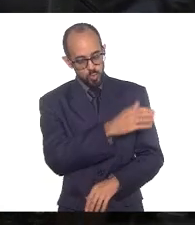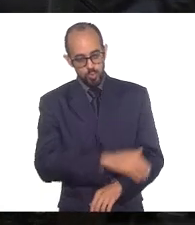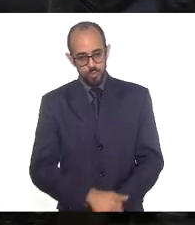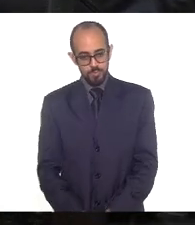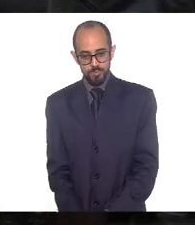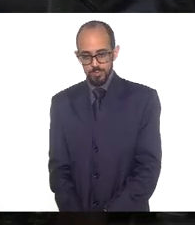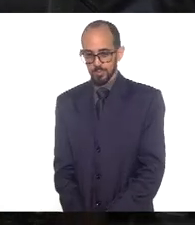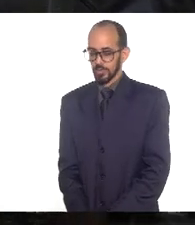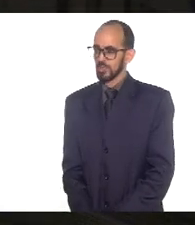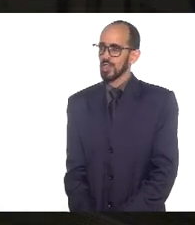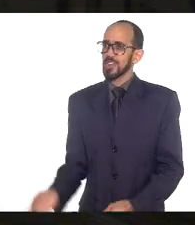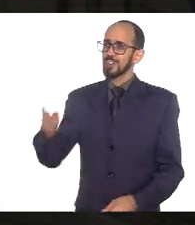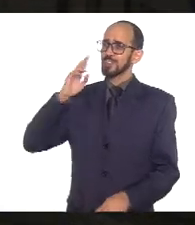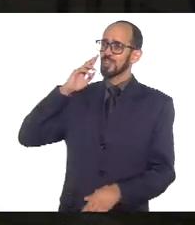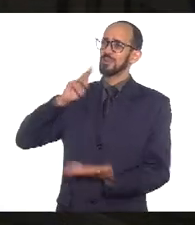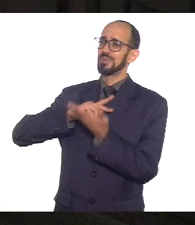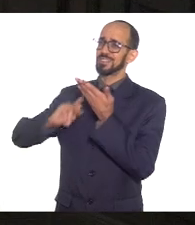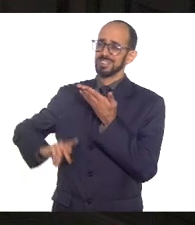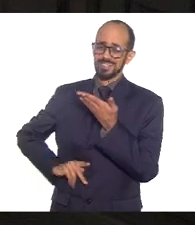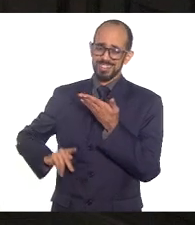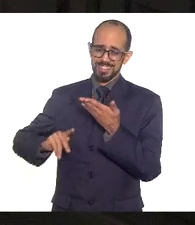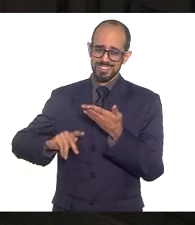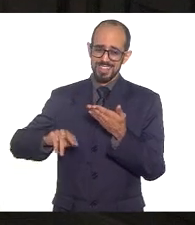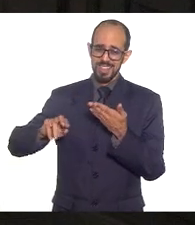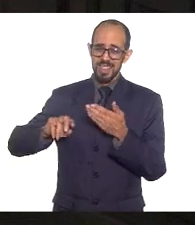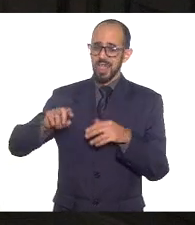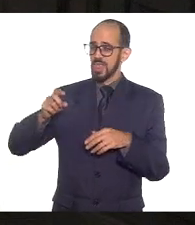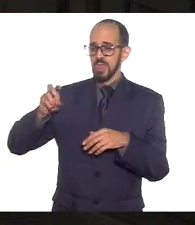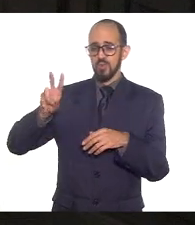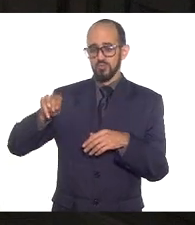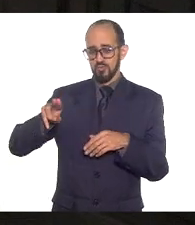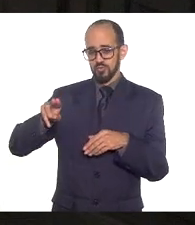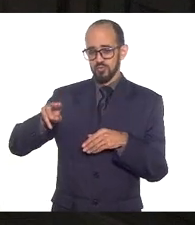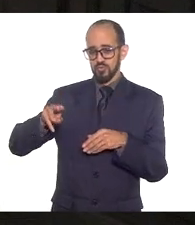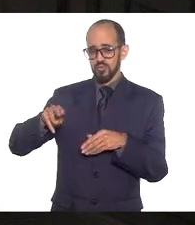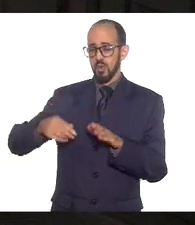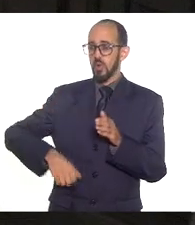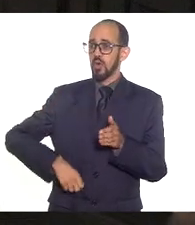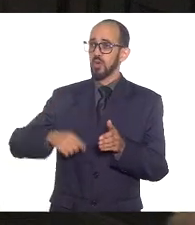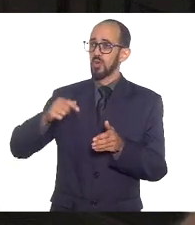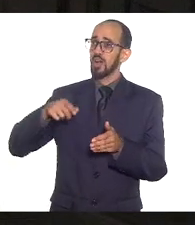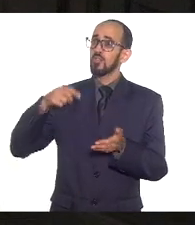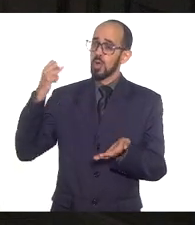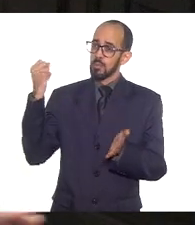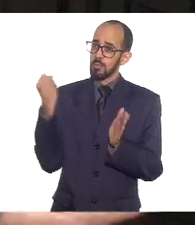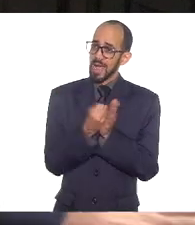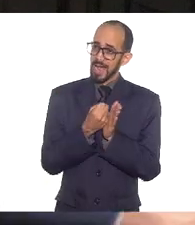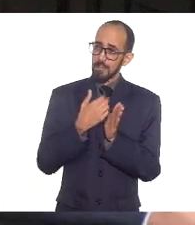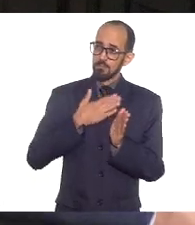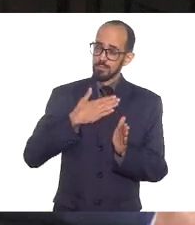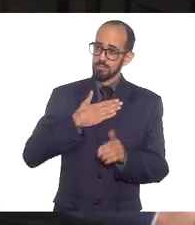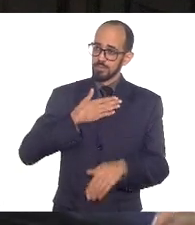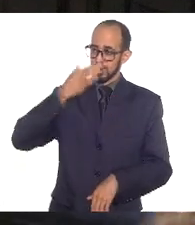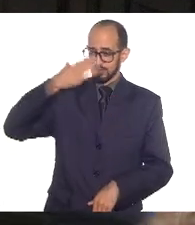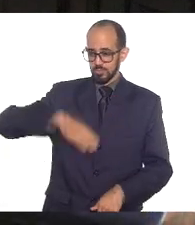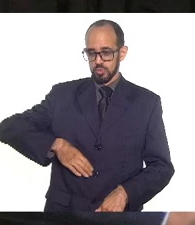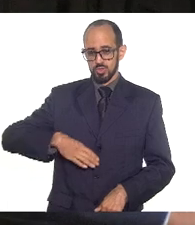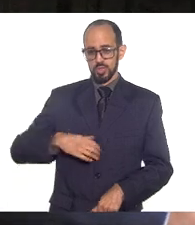o seu presente não deixarei de marcar minha posição parecer